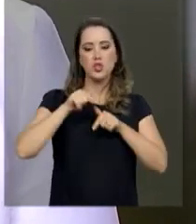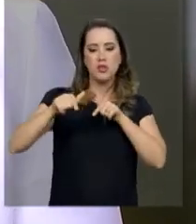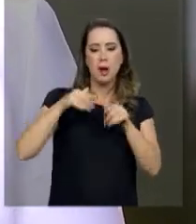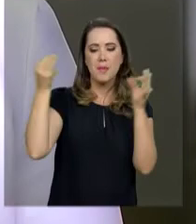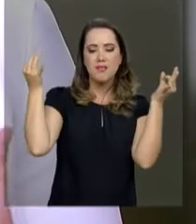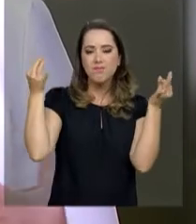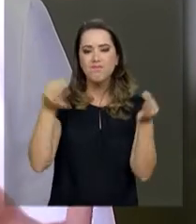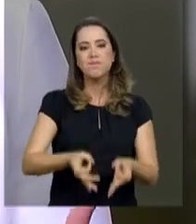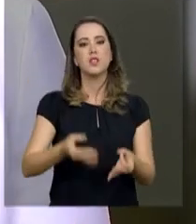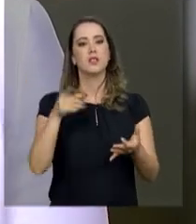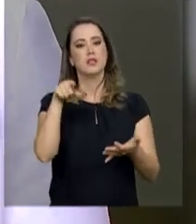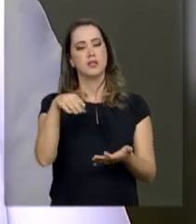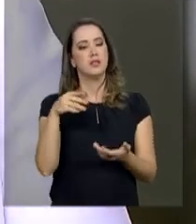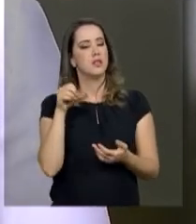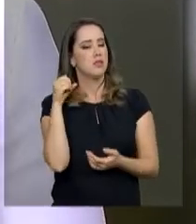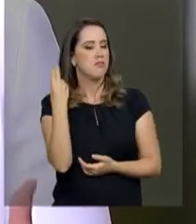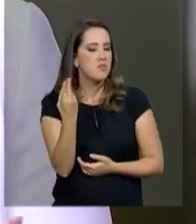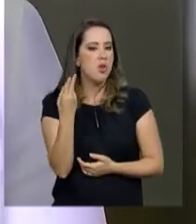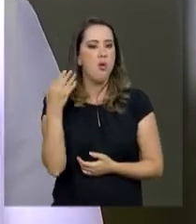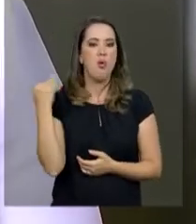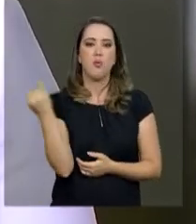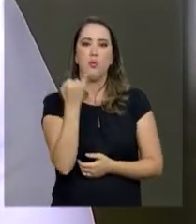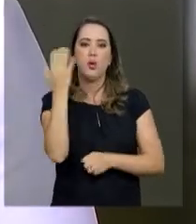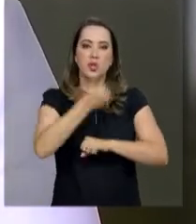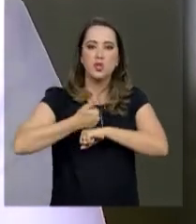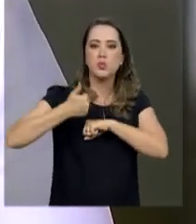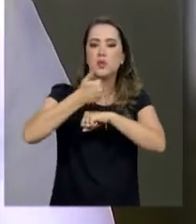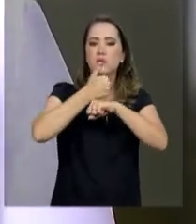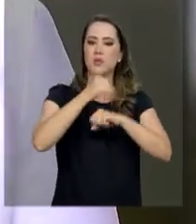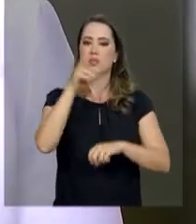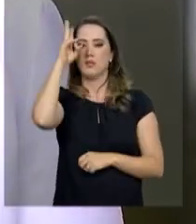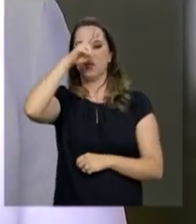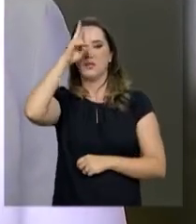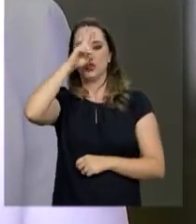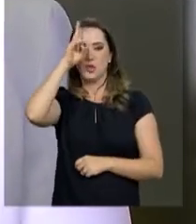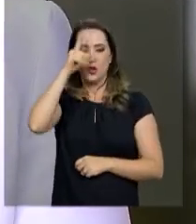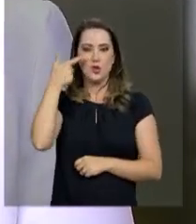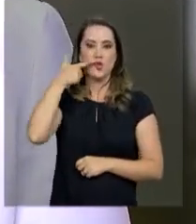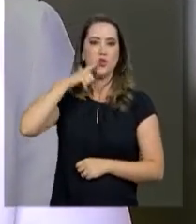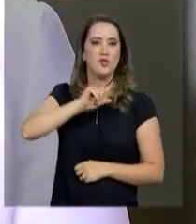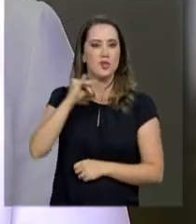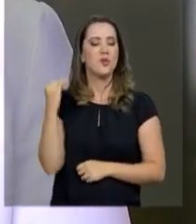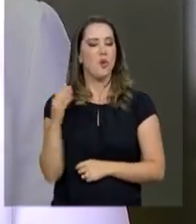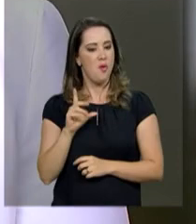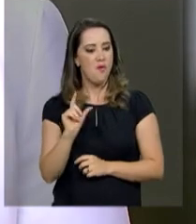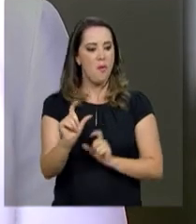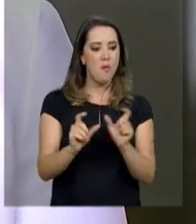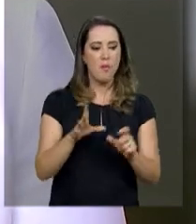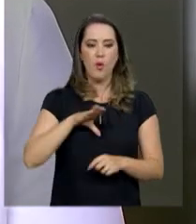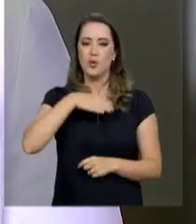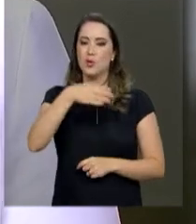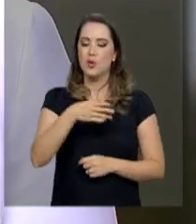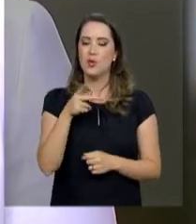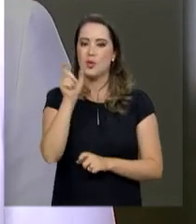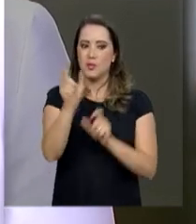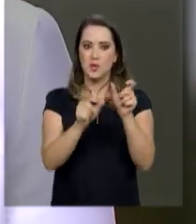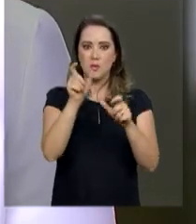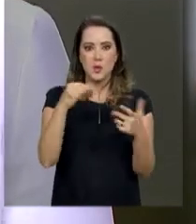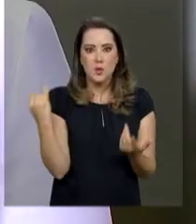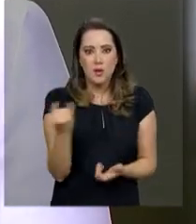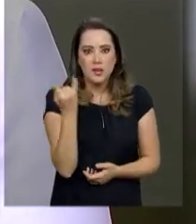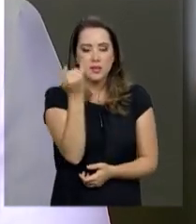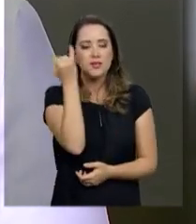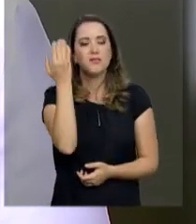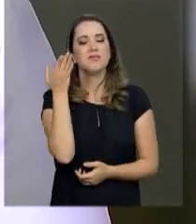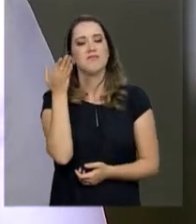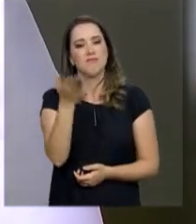ou excelência na lama na sua carreira na sua história e resgatar então um pouco esse sentido de orgulho por esses ídolos por essas